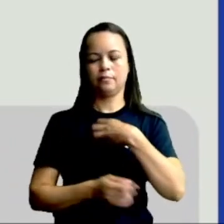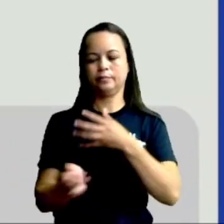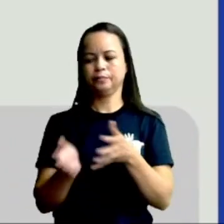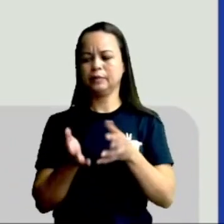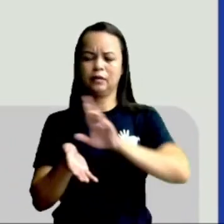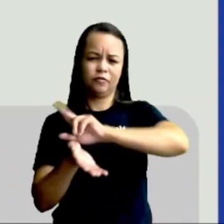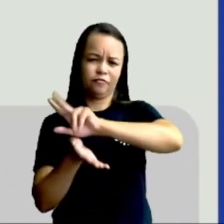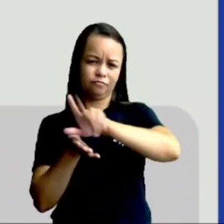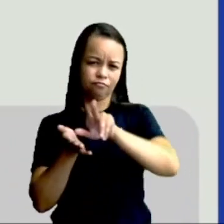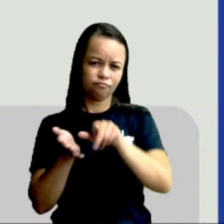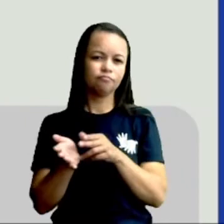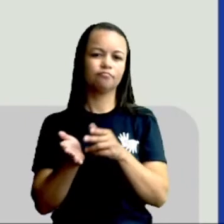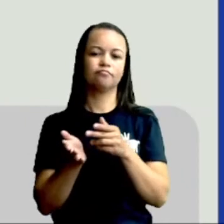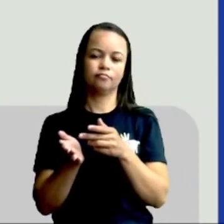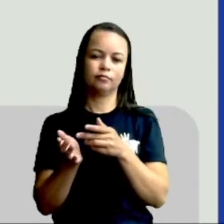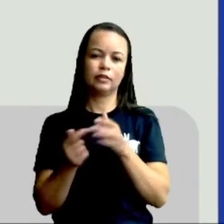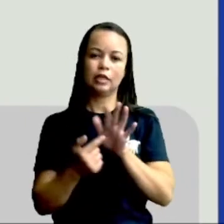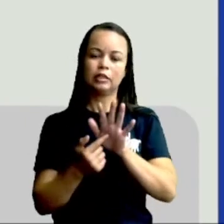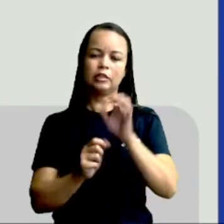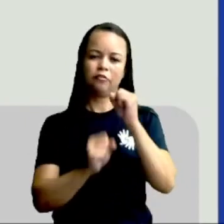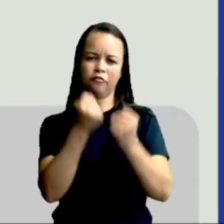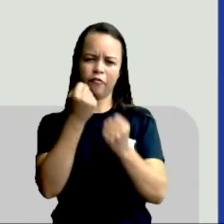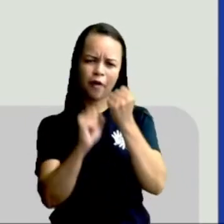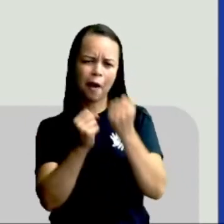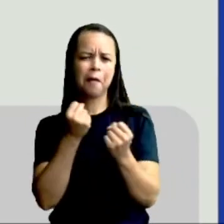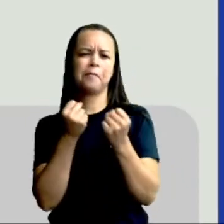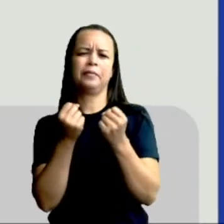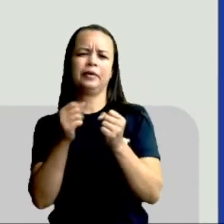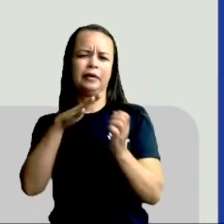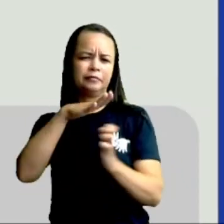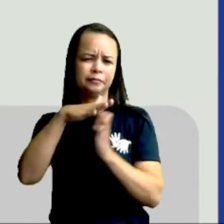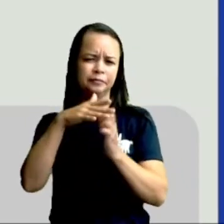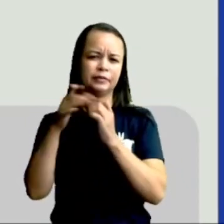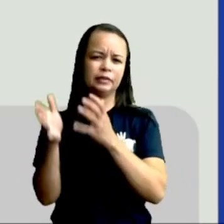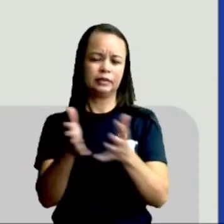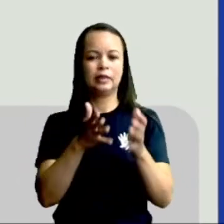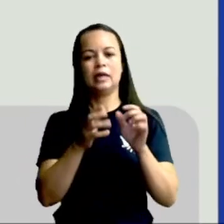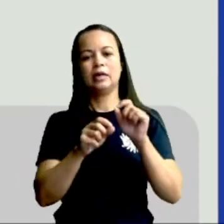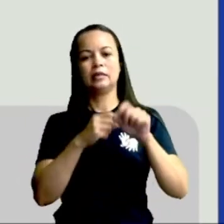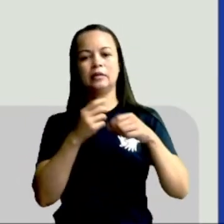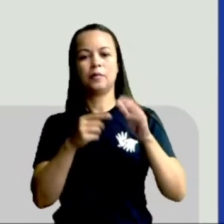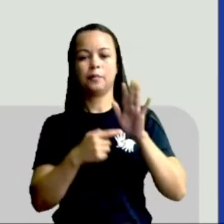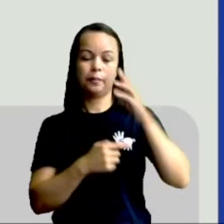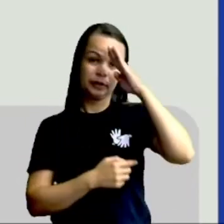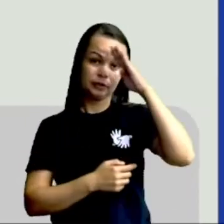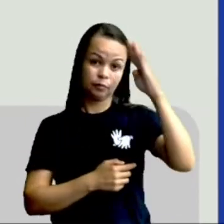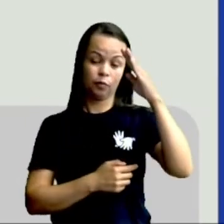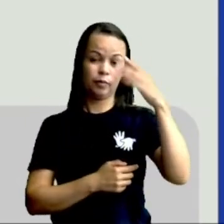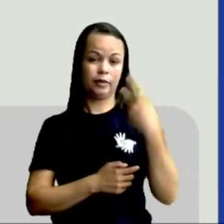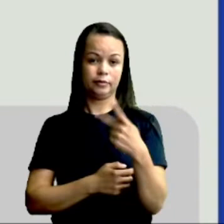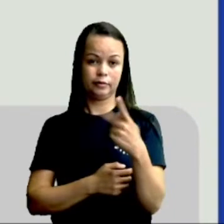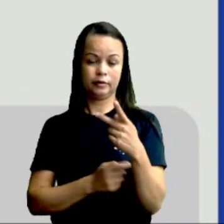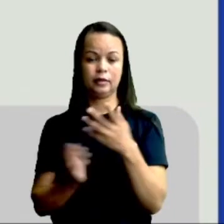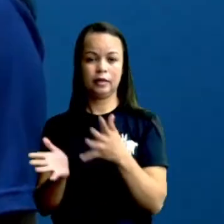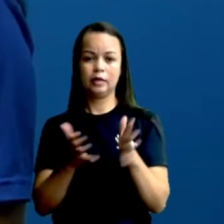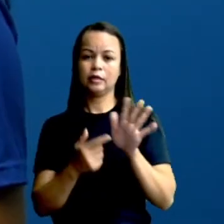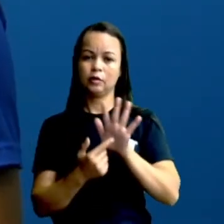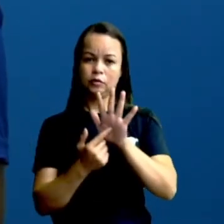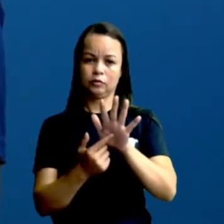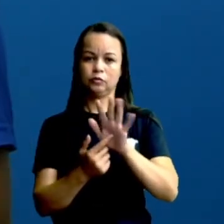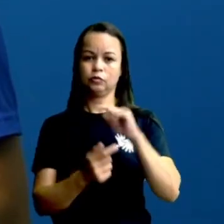Vários setores de fábricas, de indústrias, principalmente o petróleo, que se destaca no nosso Nordeste, fazendo a